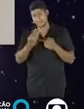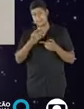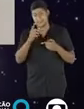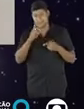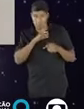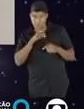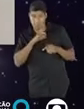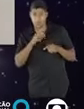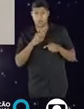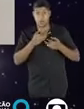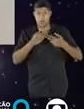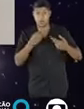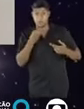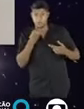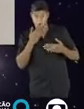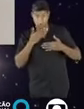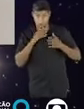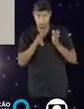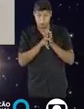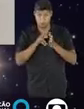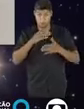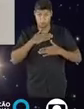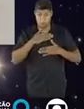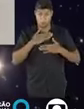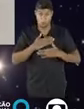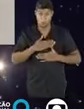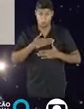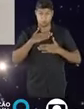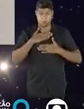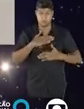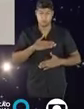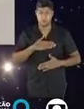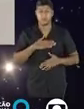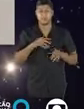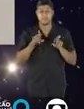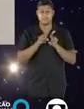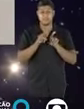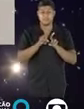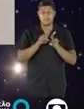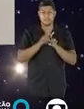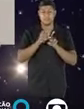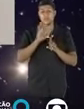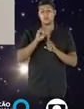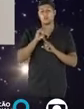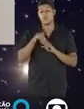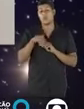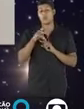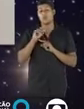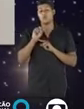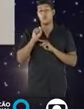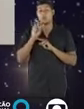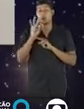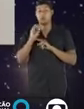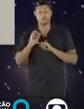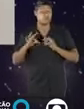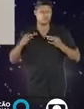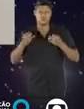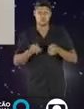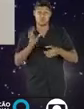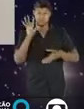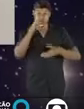atuantes aí no organismo para essa parte imunológica, compostos funcionais, antioxidantes, tudo isso está presente nos alimentos